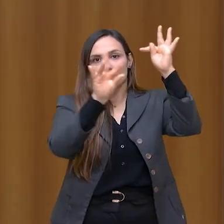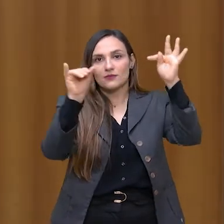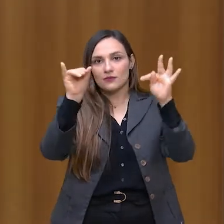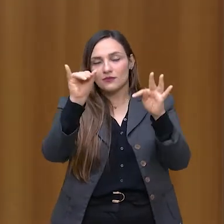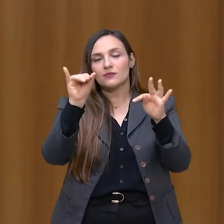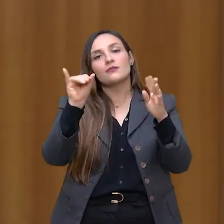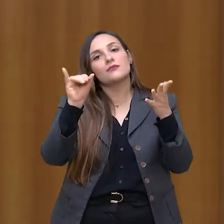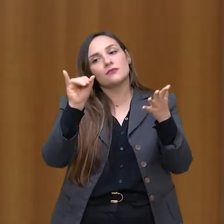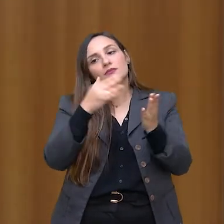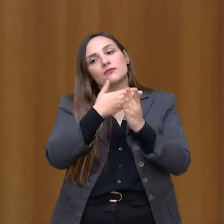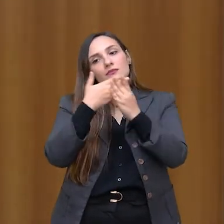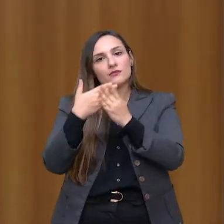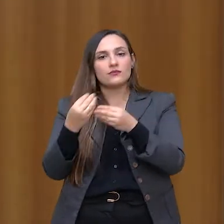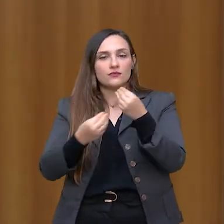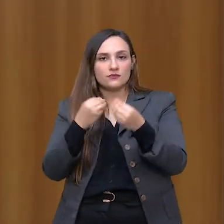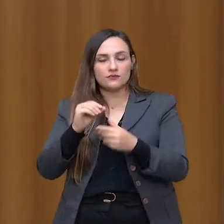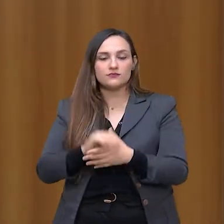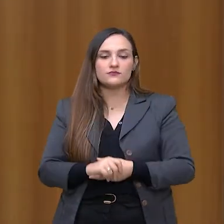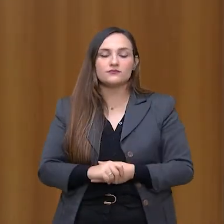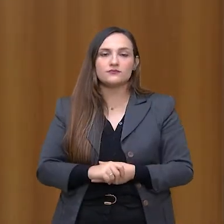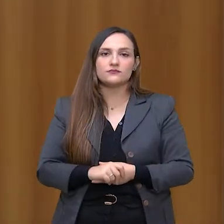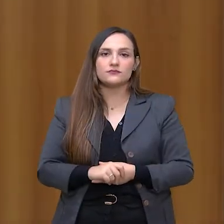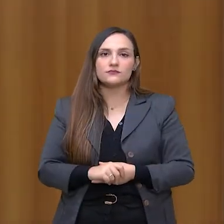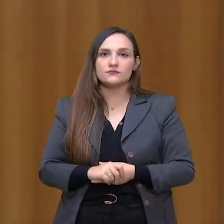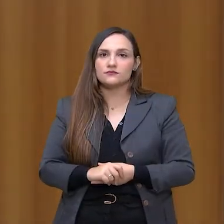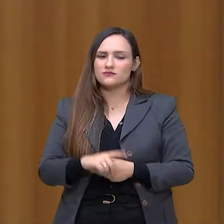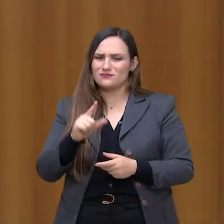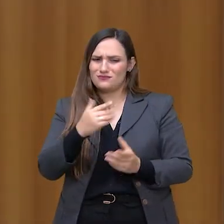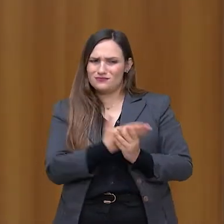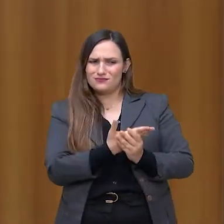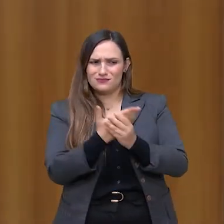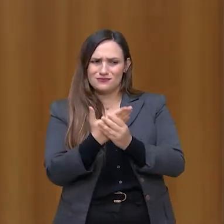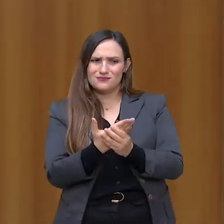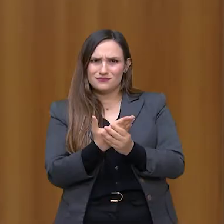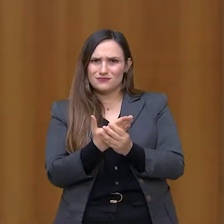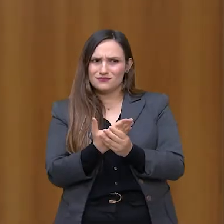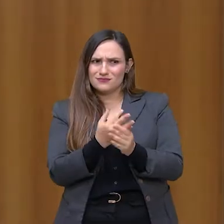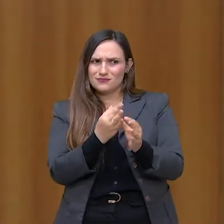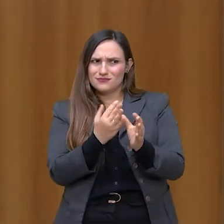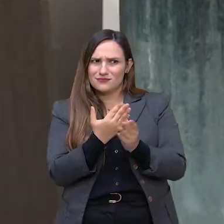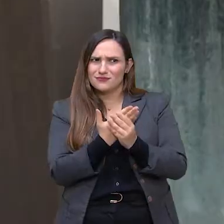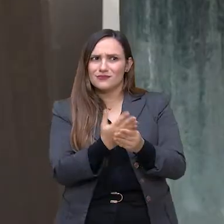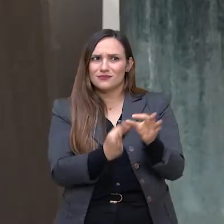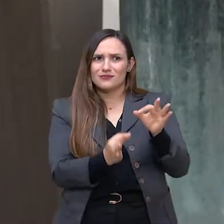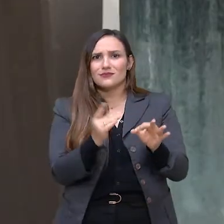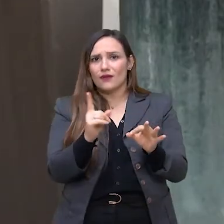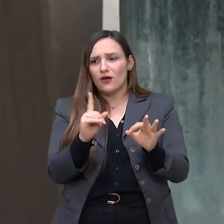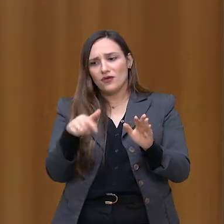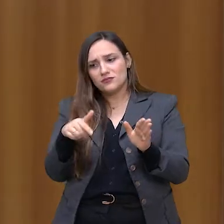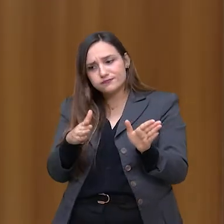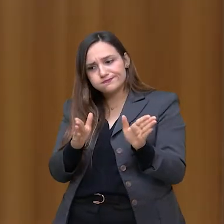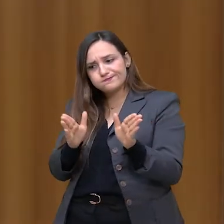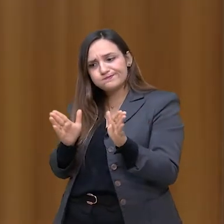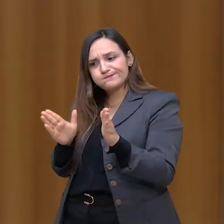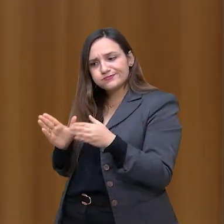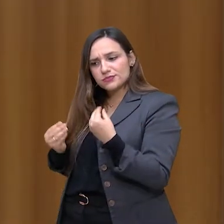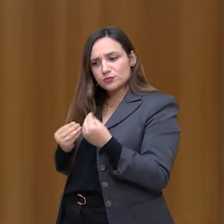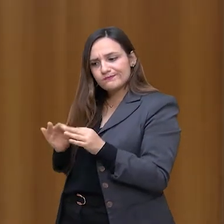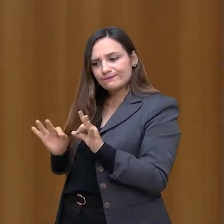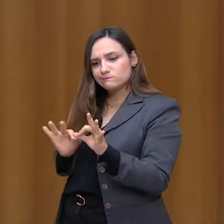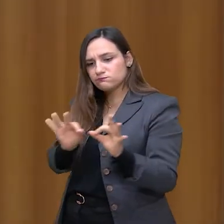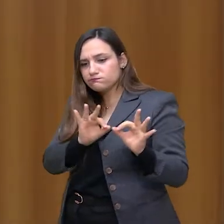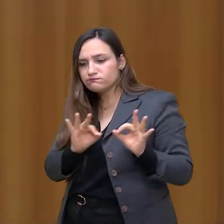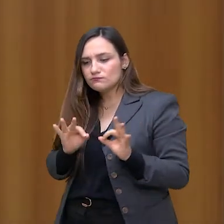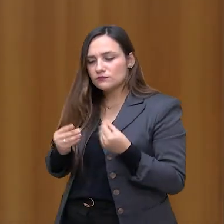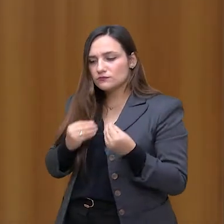processos, de procedimentos, né? Processos que eu falo não seriam judiciais, seriam os processos de trabalho para que a gente possa